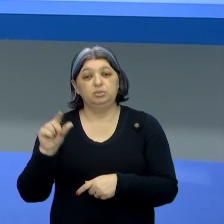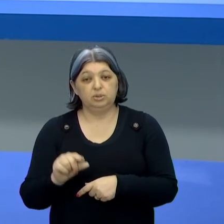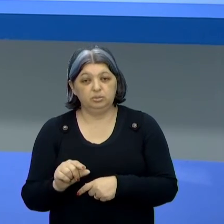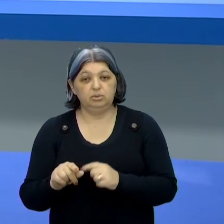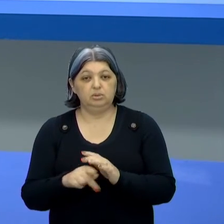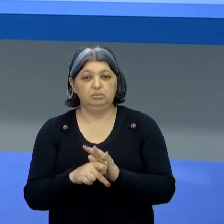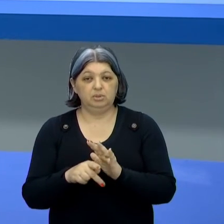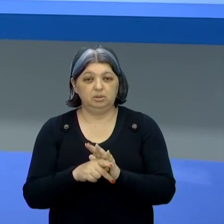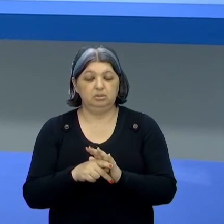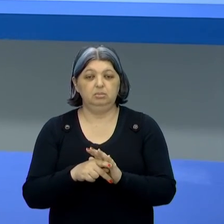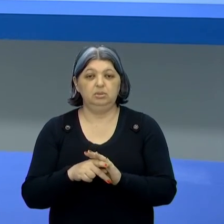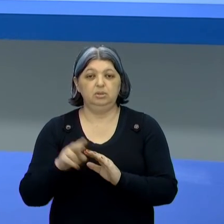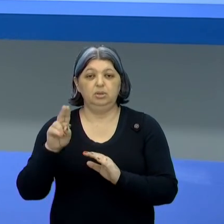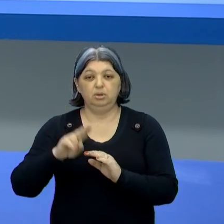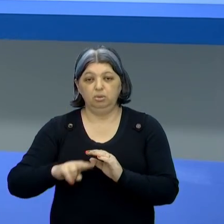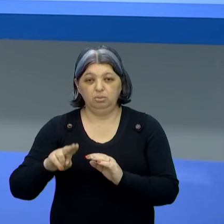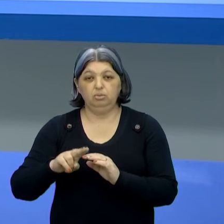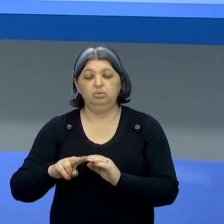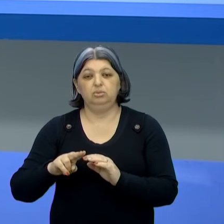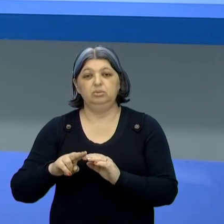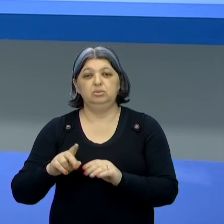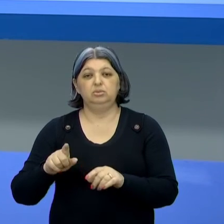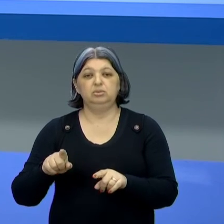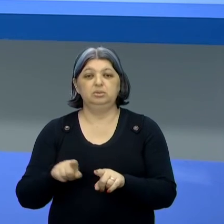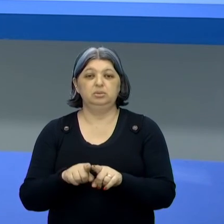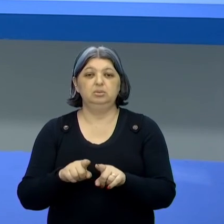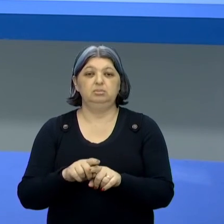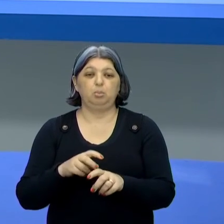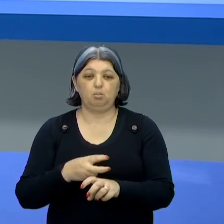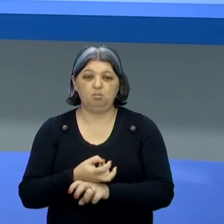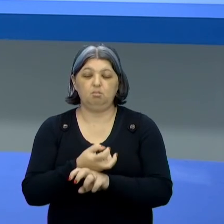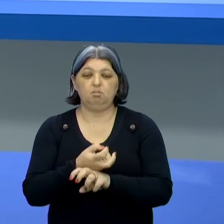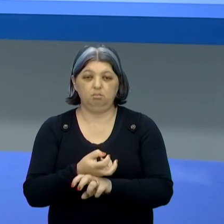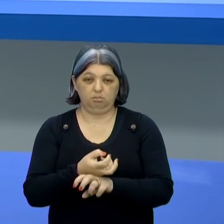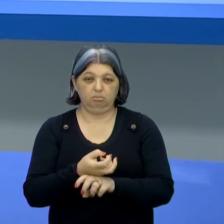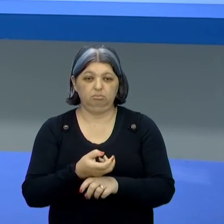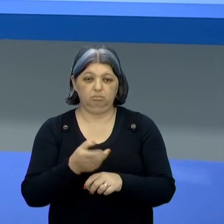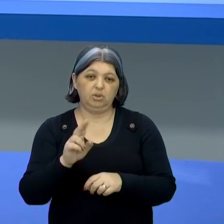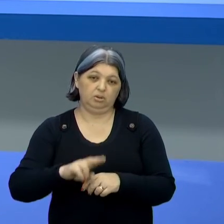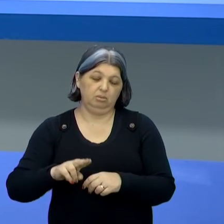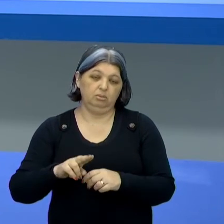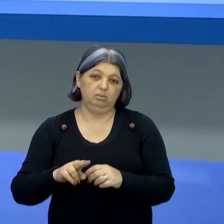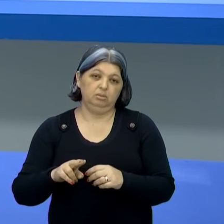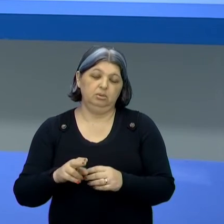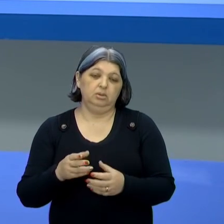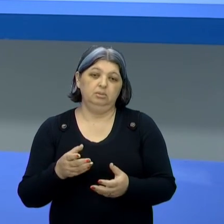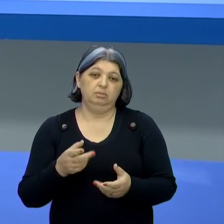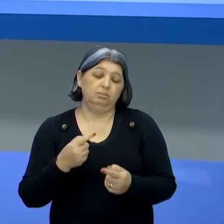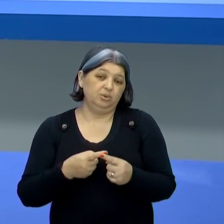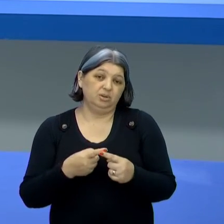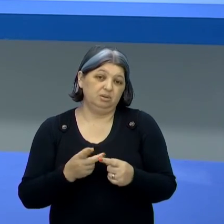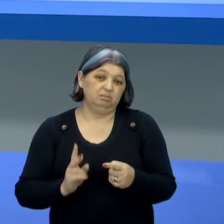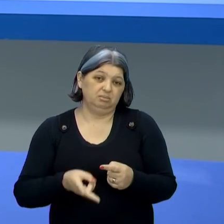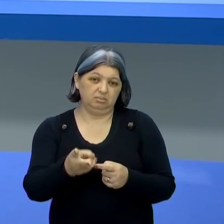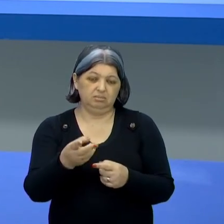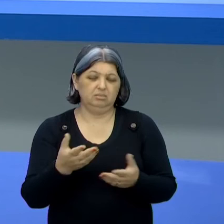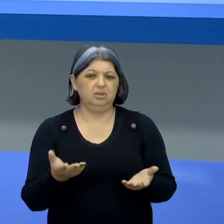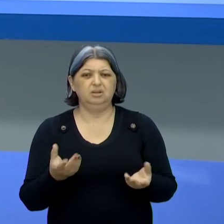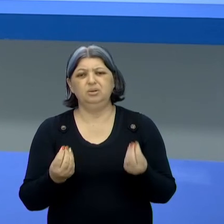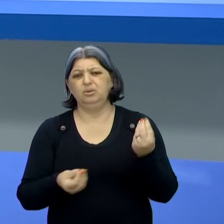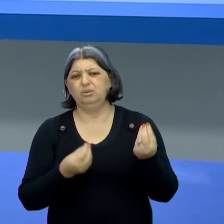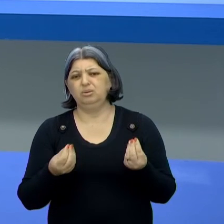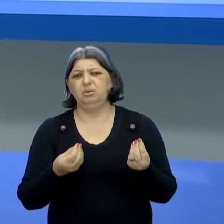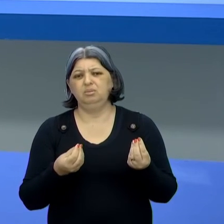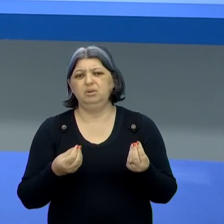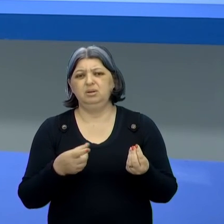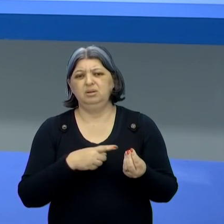por combustíveis fósseis, né? Porque isso é finito, tá? Aí você vai me perguntar, mas professora, como é que